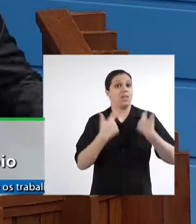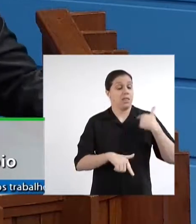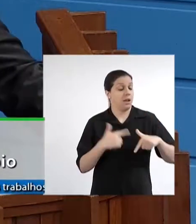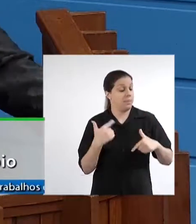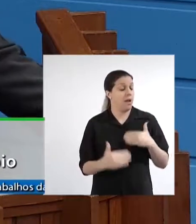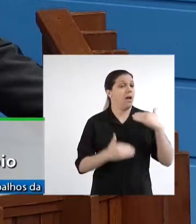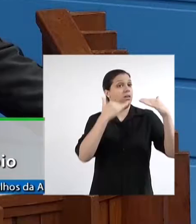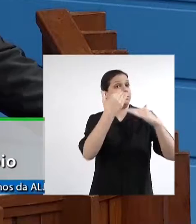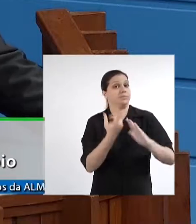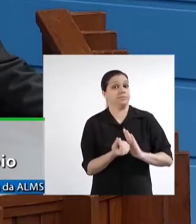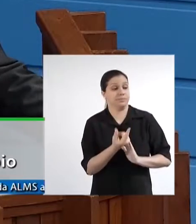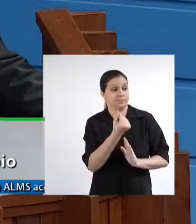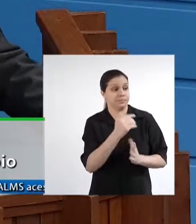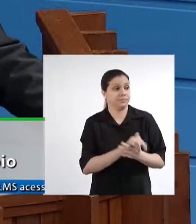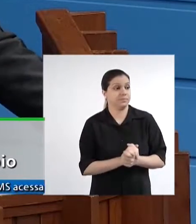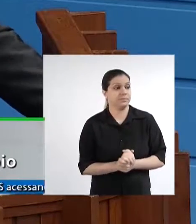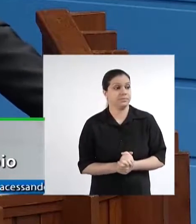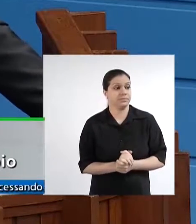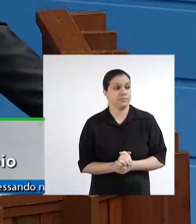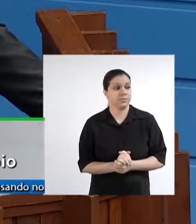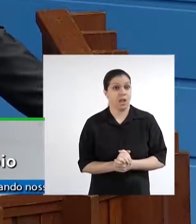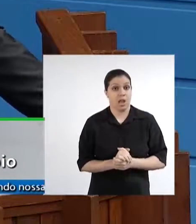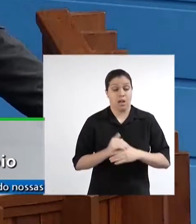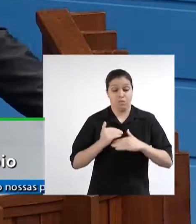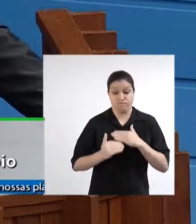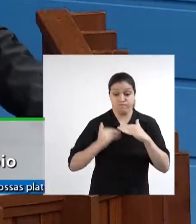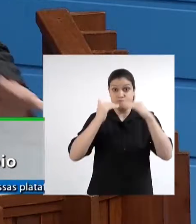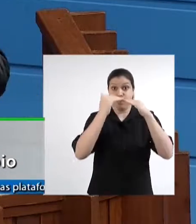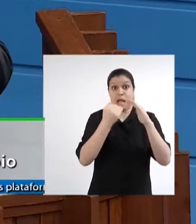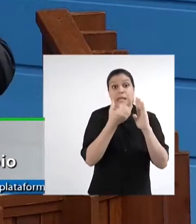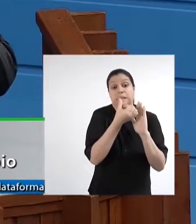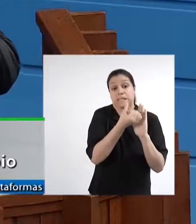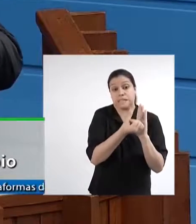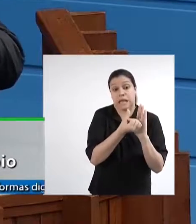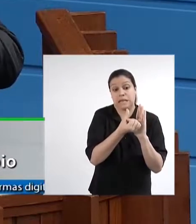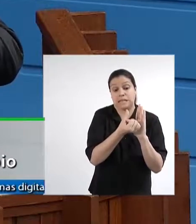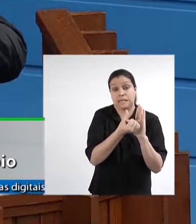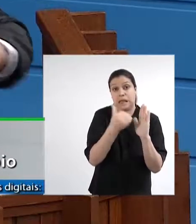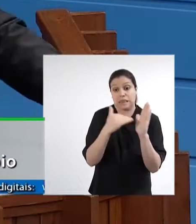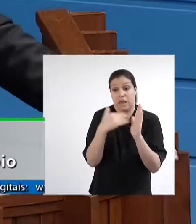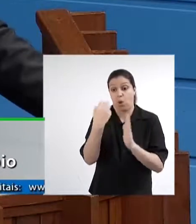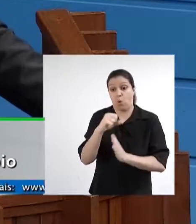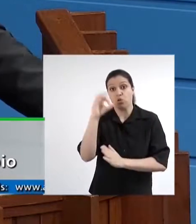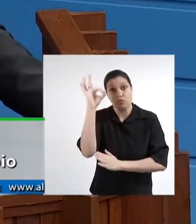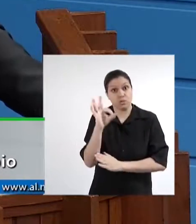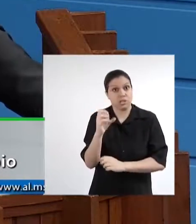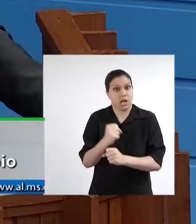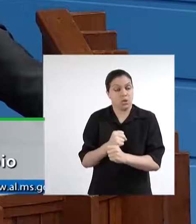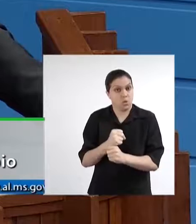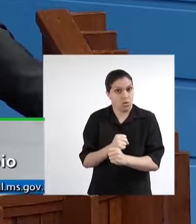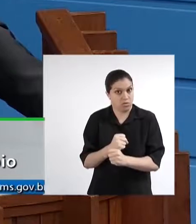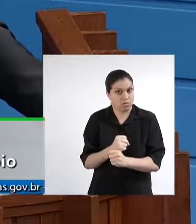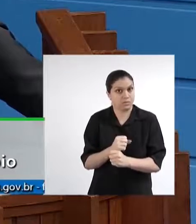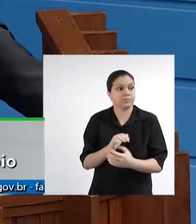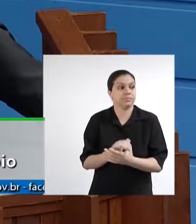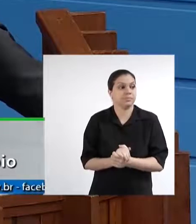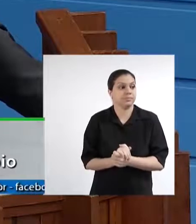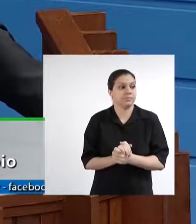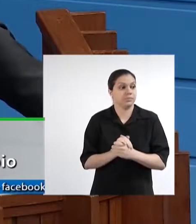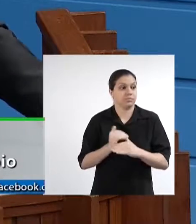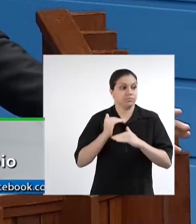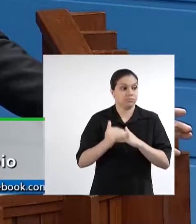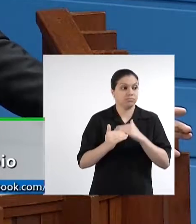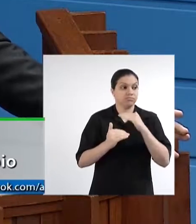desenvolve de 6% a 8% ao ano. Quer dizer, Três Lagoas hoje cresce a patamares